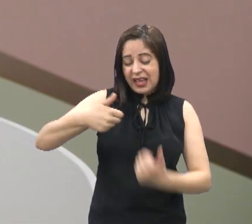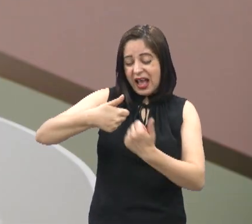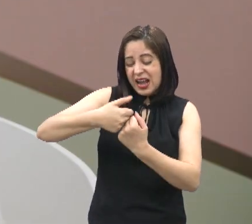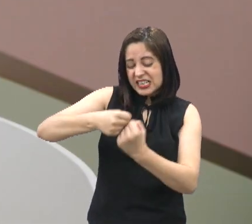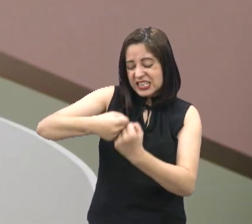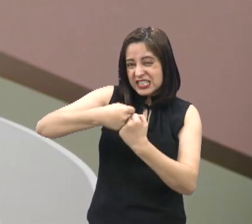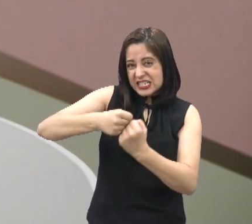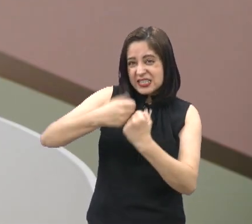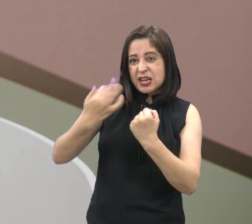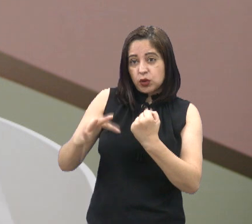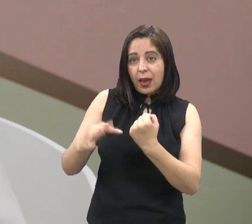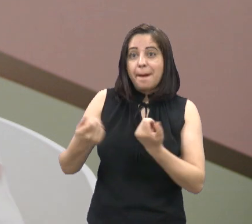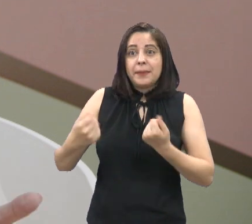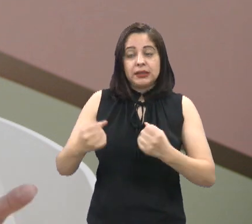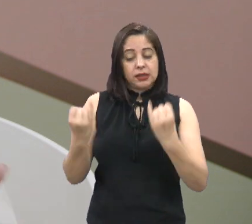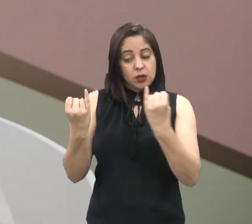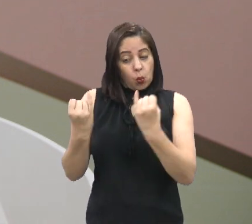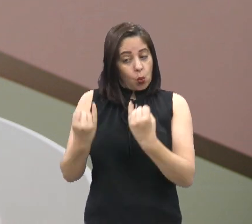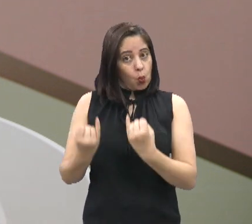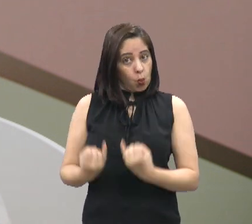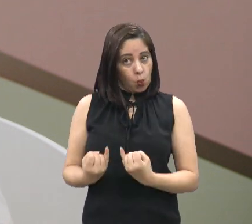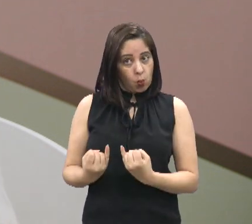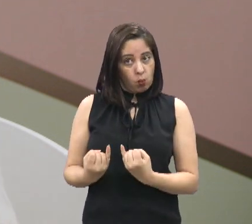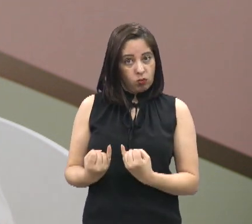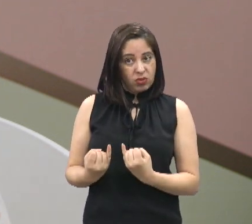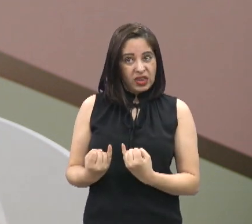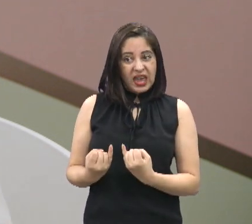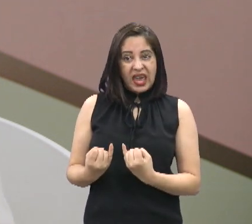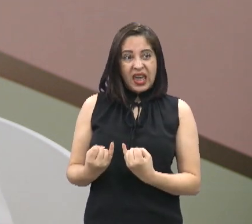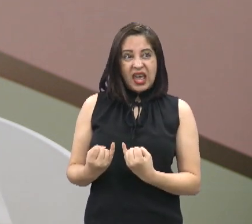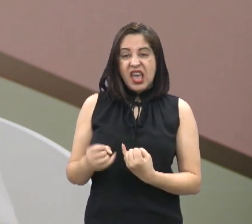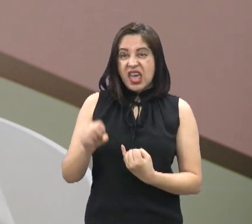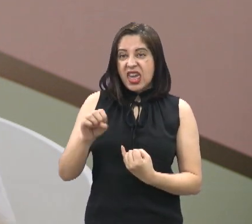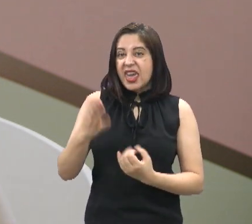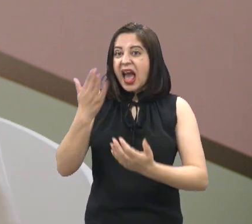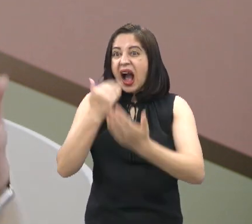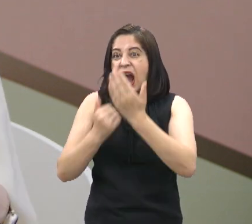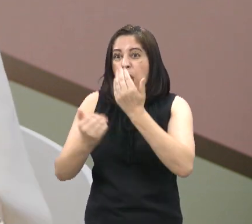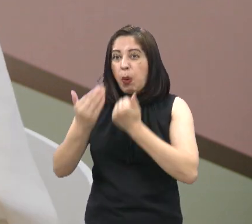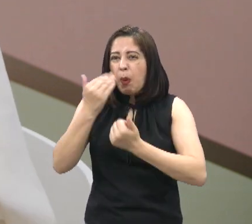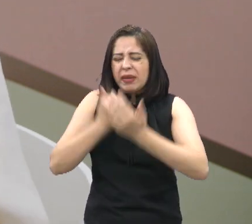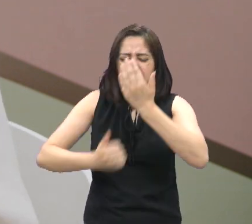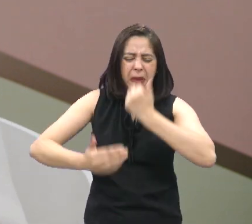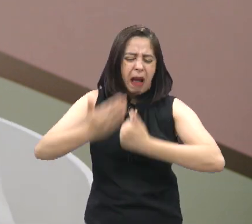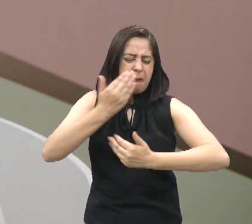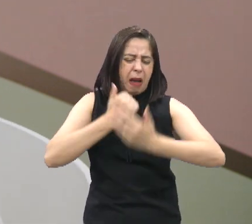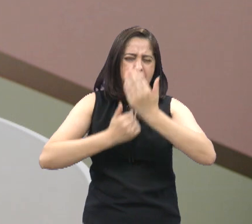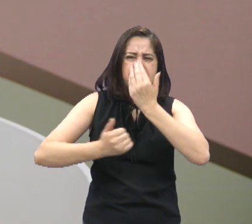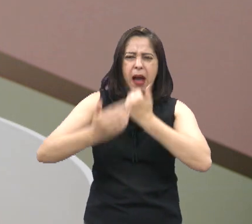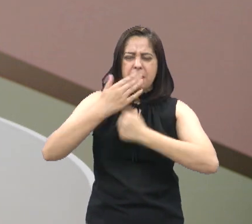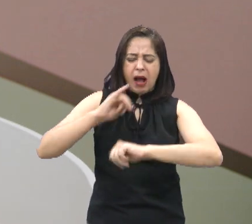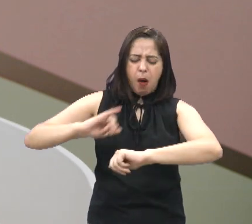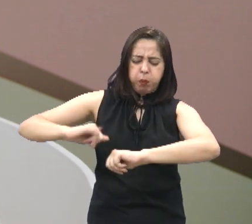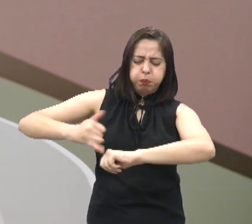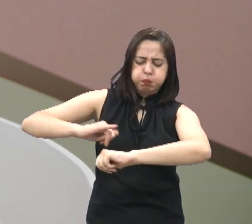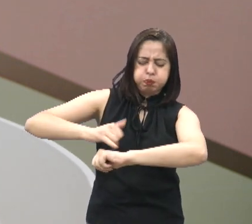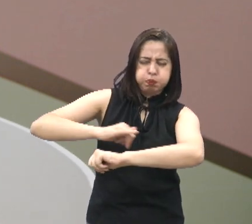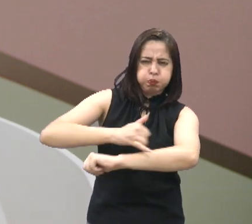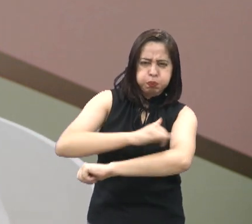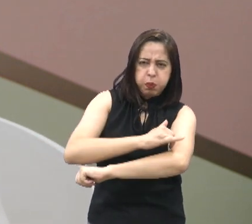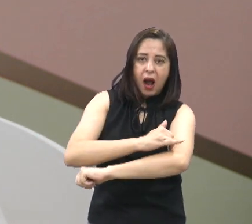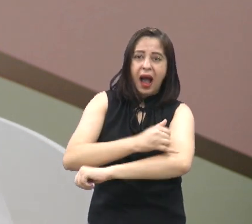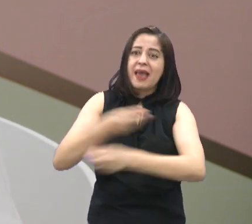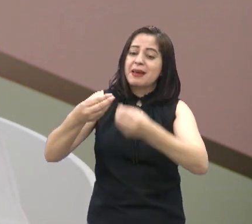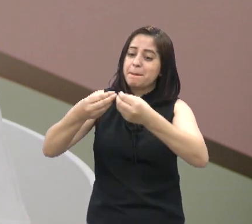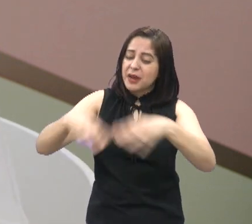peso adequado. E tem muita alimentação que está diretamente relacionada ao excesso de peso, né? Sobrepeso, obesidade. Então, o